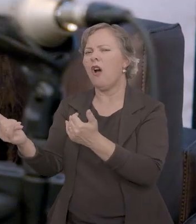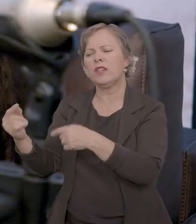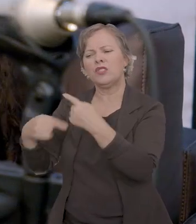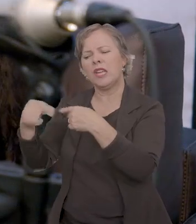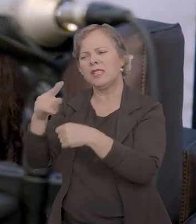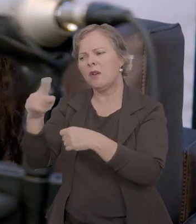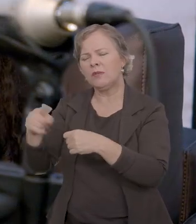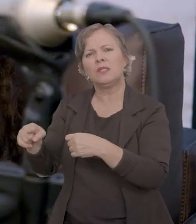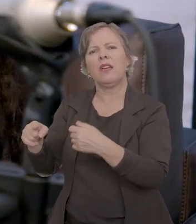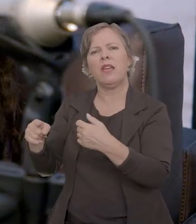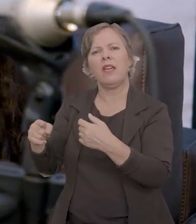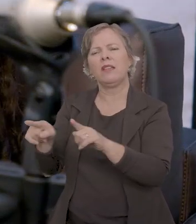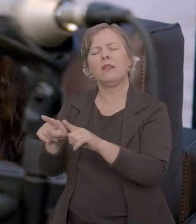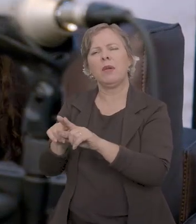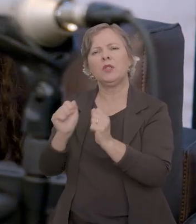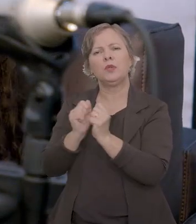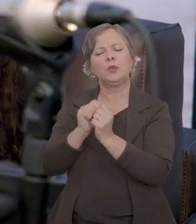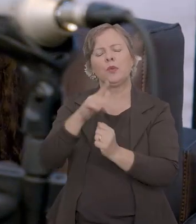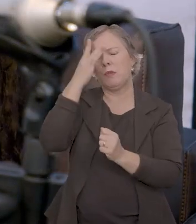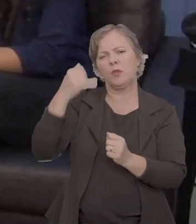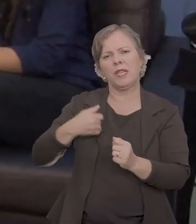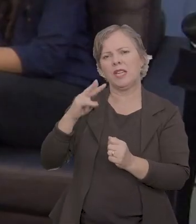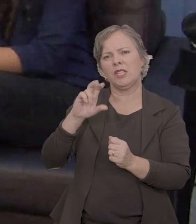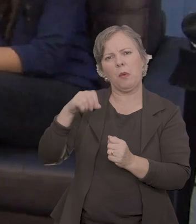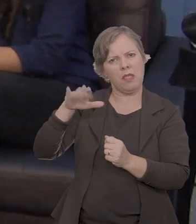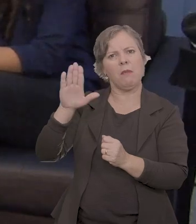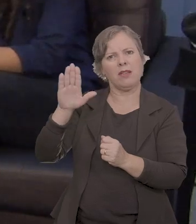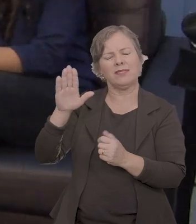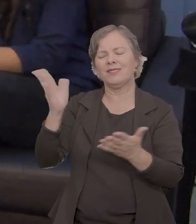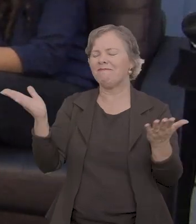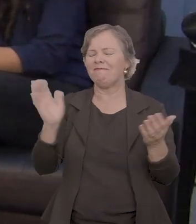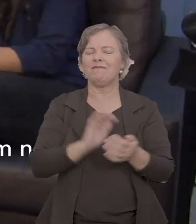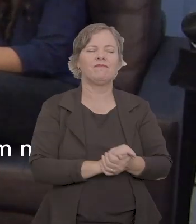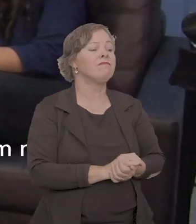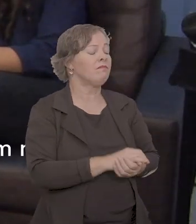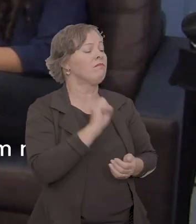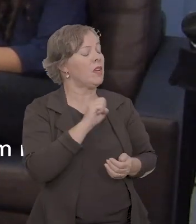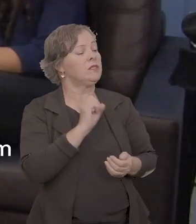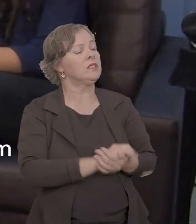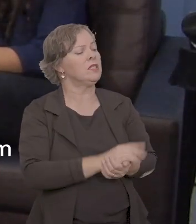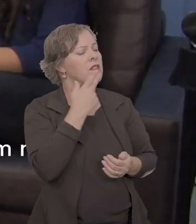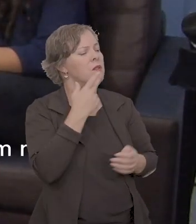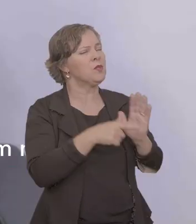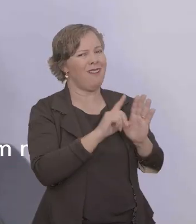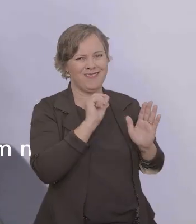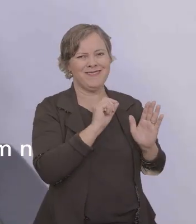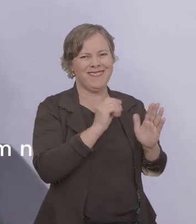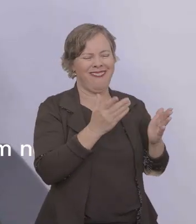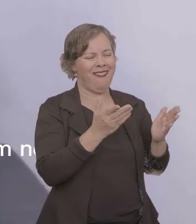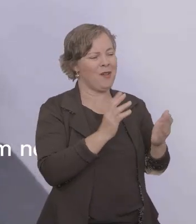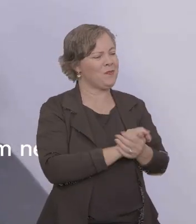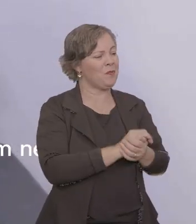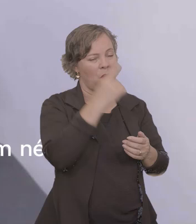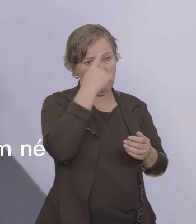geração Z, por exemplo, com alguém acima dos 50 anos. Sim, nós falamos anteriormente sobre